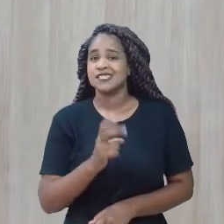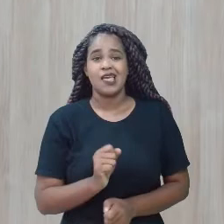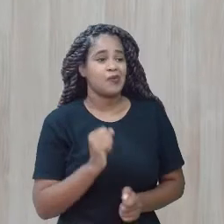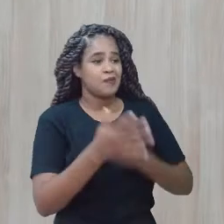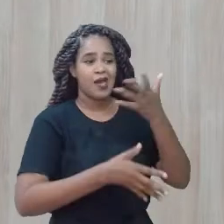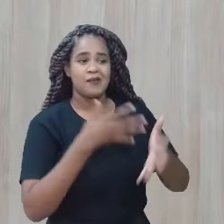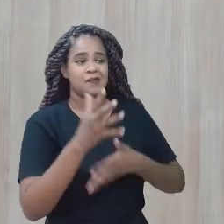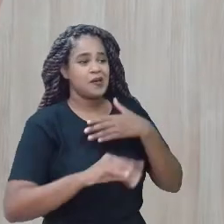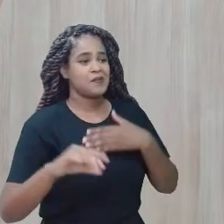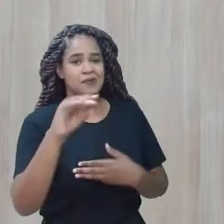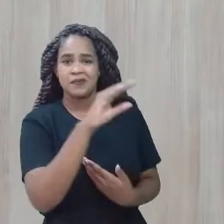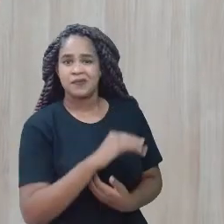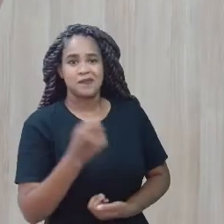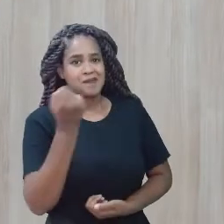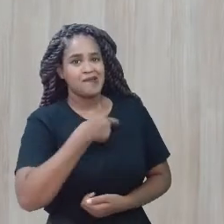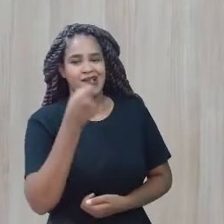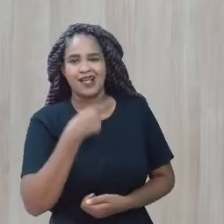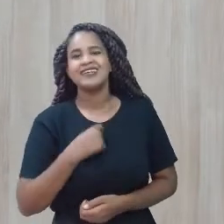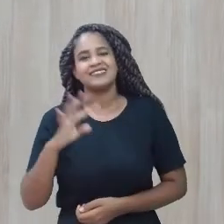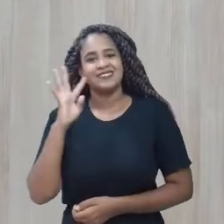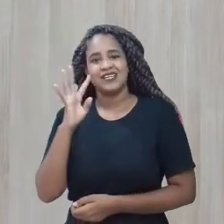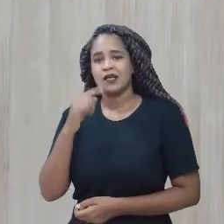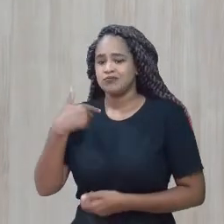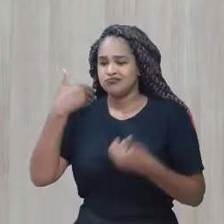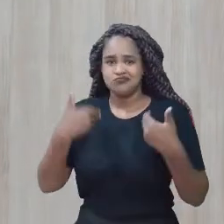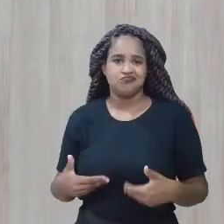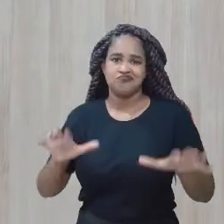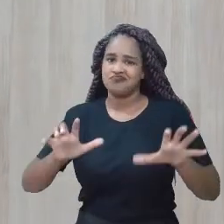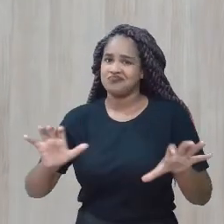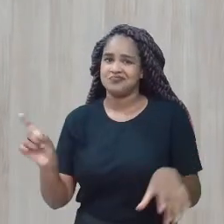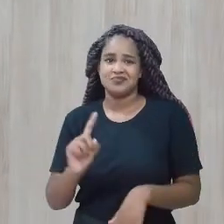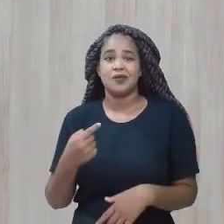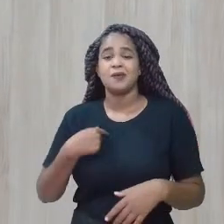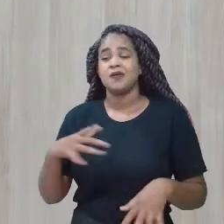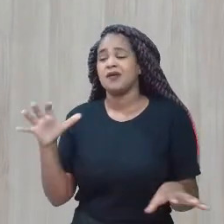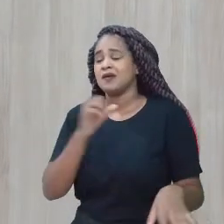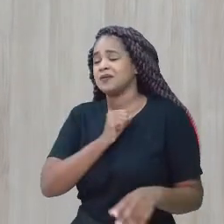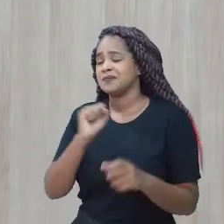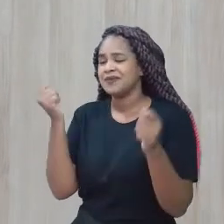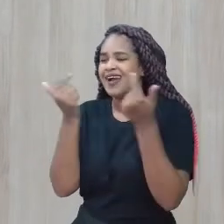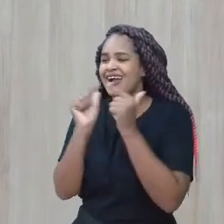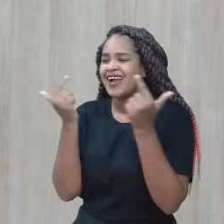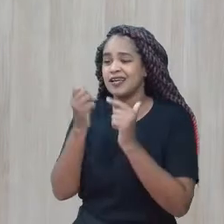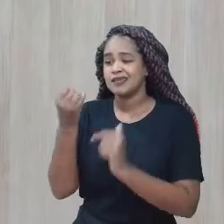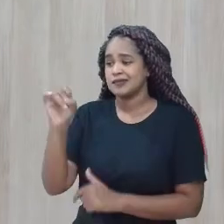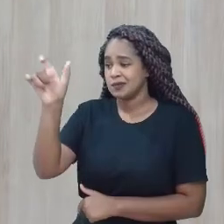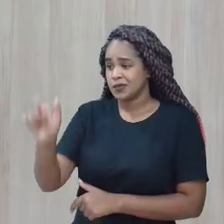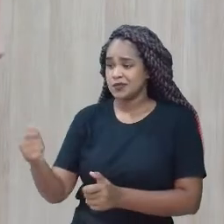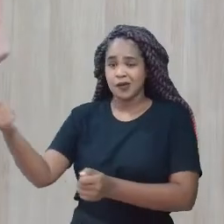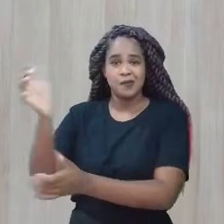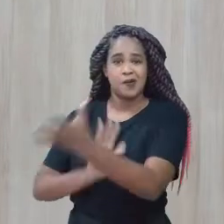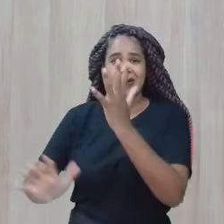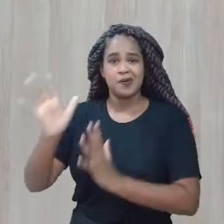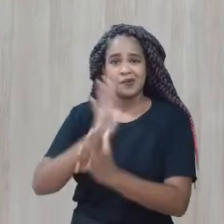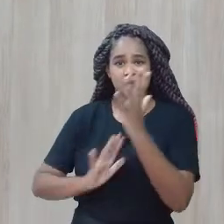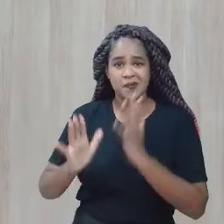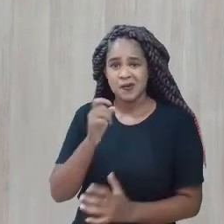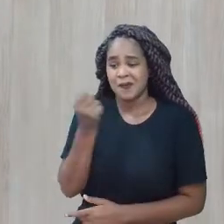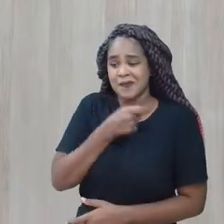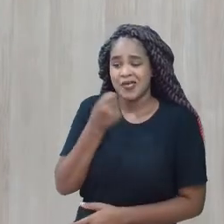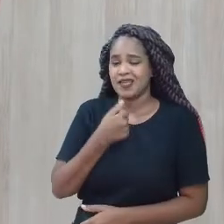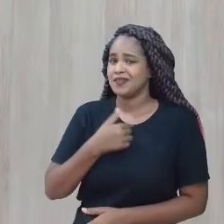todo. É muito legal. Eu não sou essa pessoa, mas adoro rir quando alguém está contando piada. Adoro